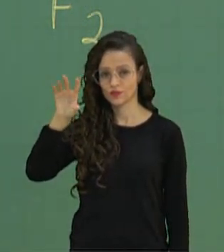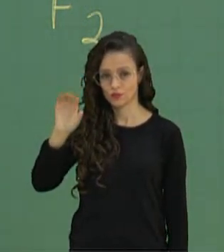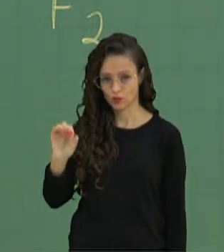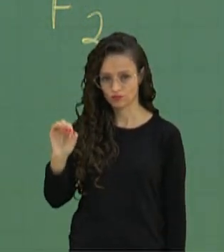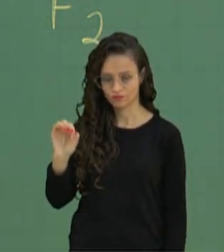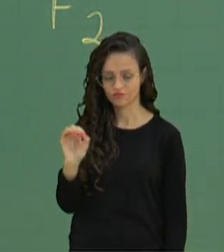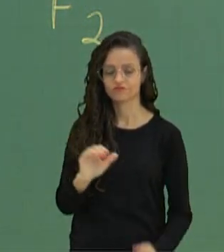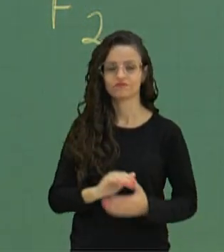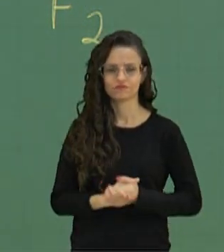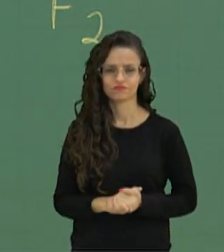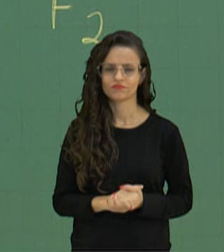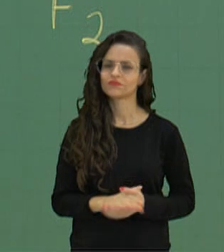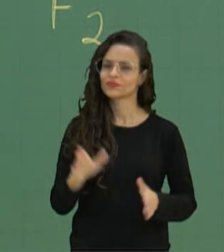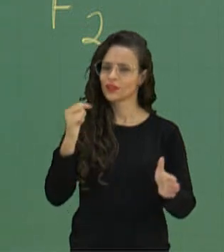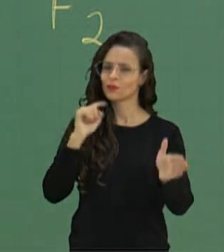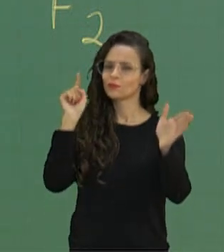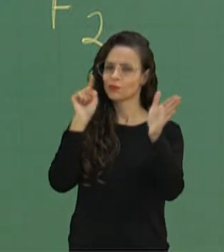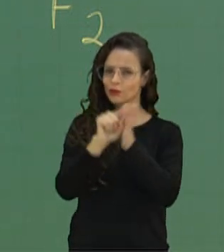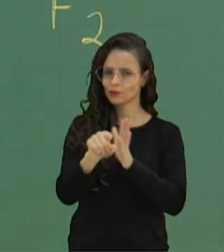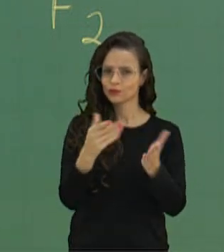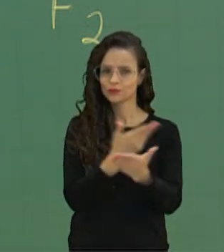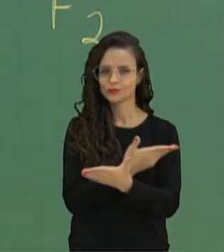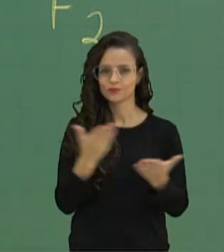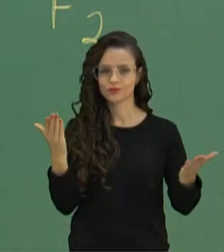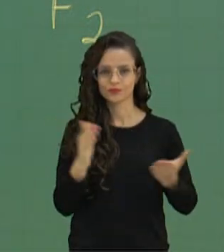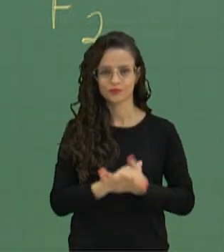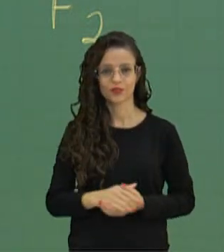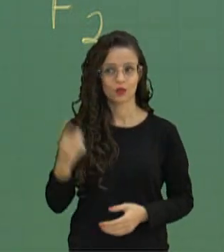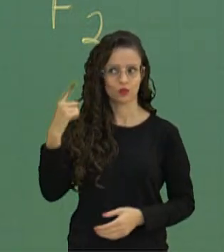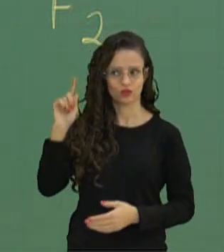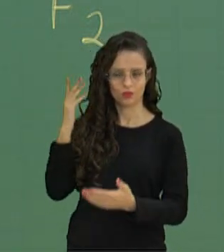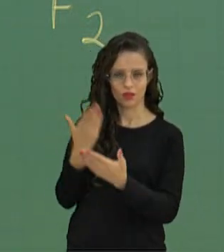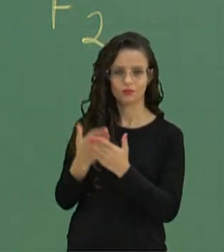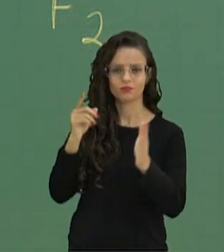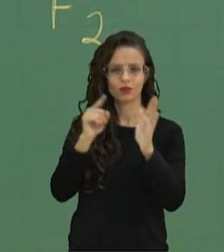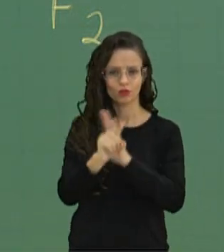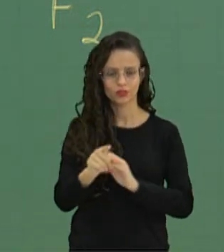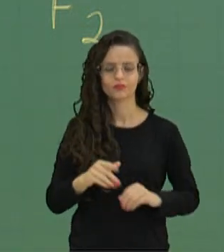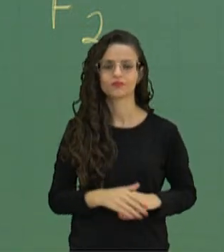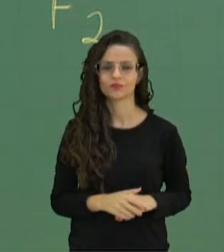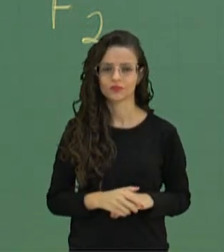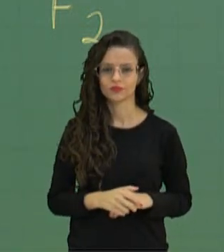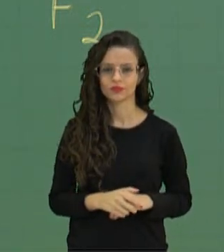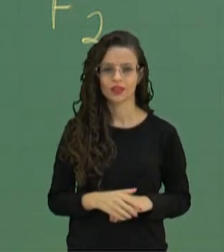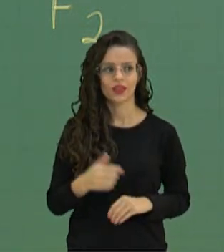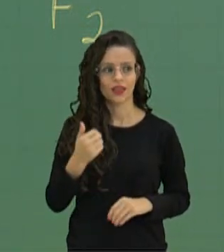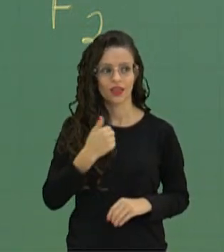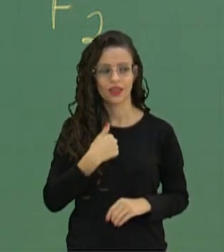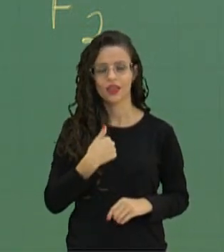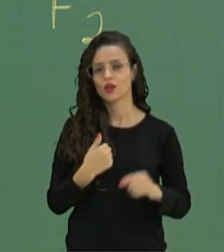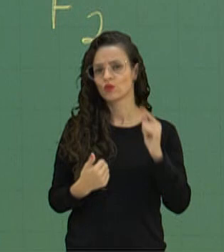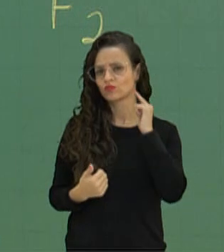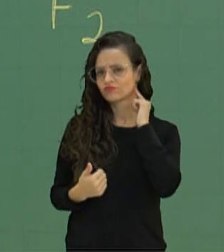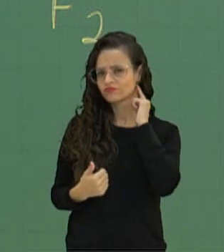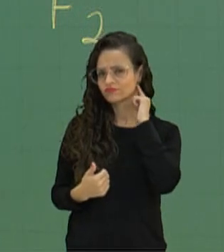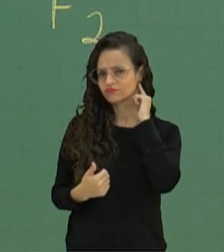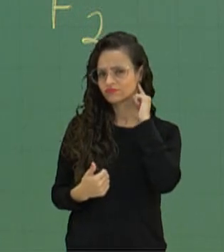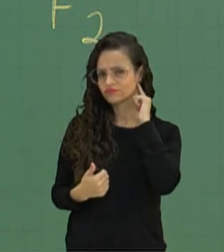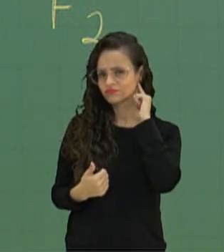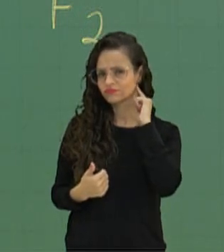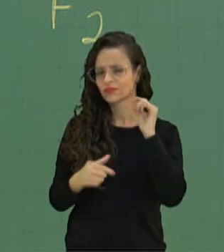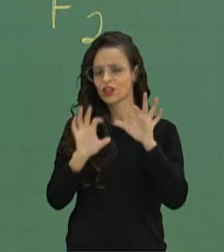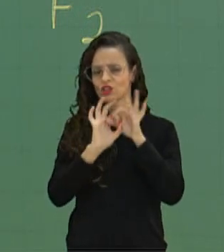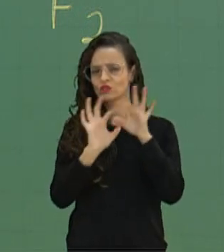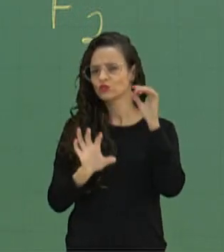recessivo. Aí eu faço uma pergunta, que eu vi na última aula. Eu tenho lobo de orelha